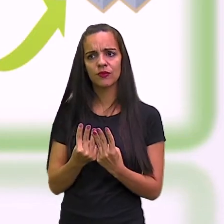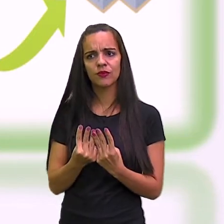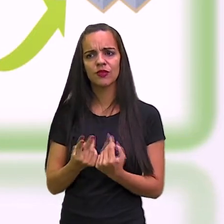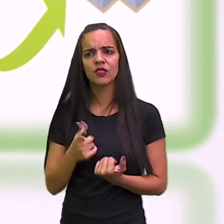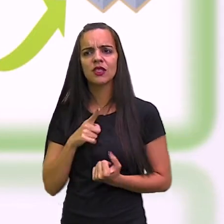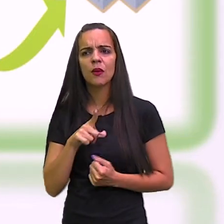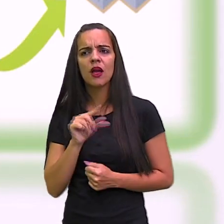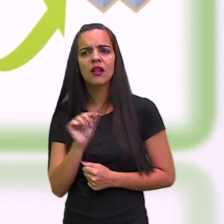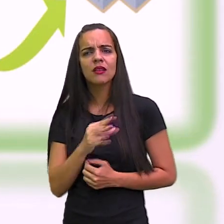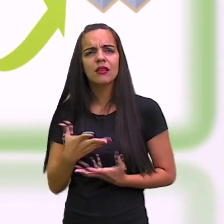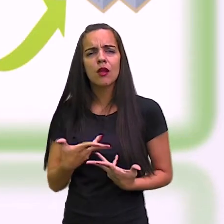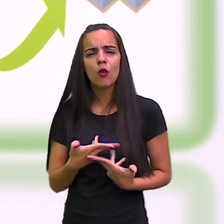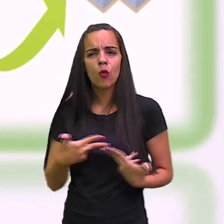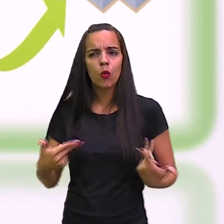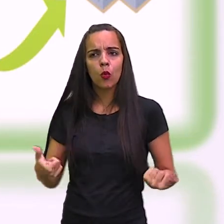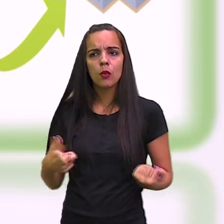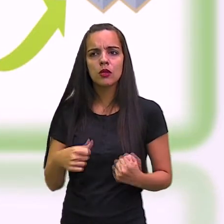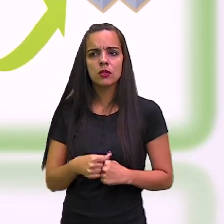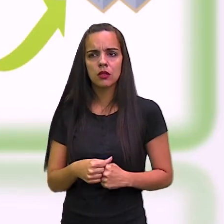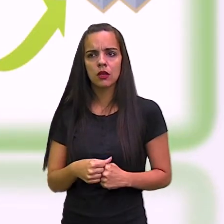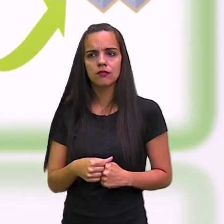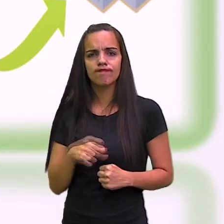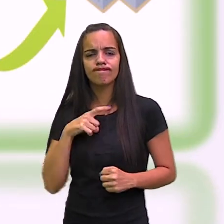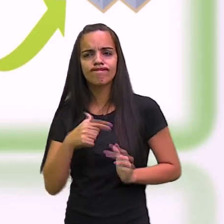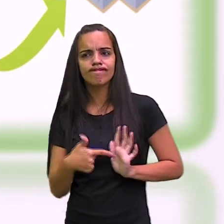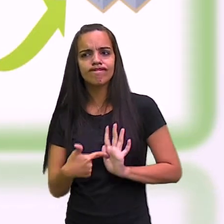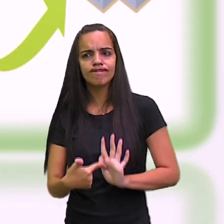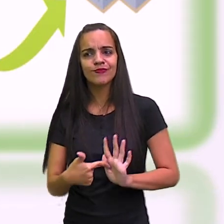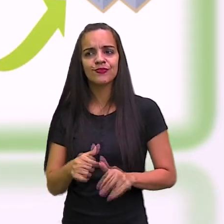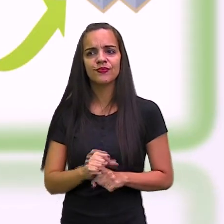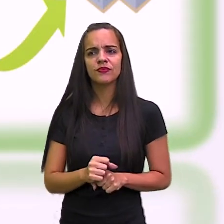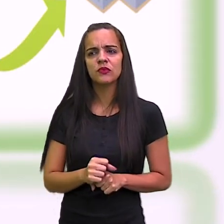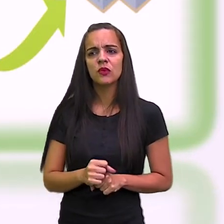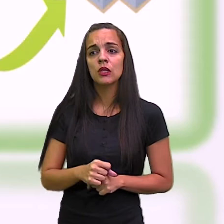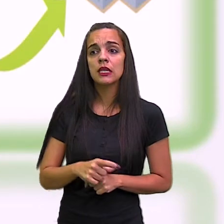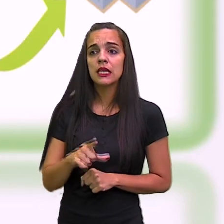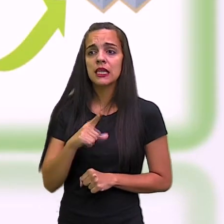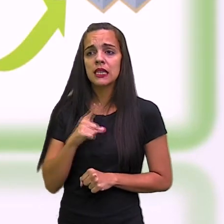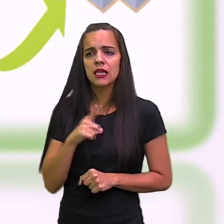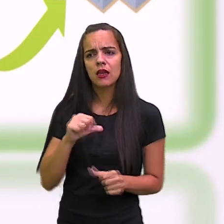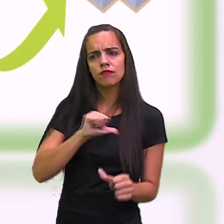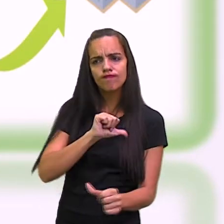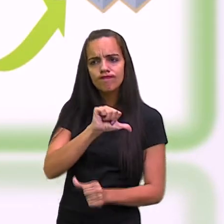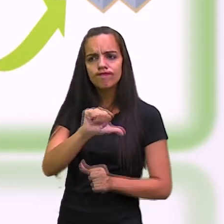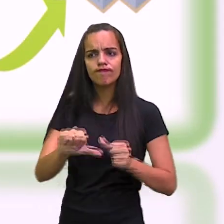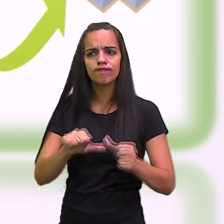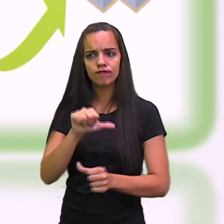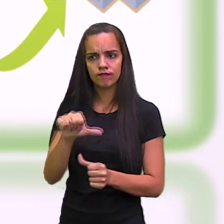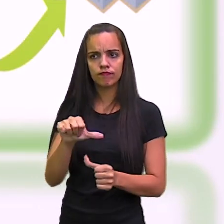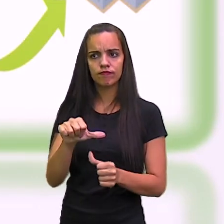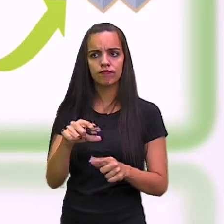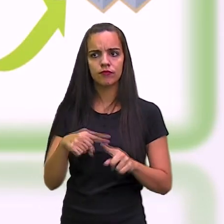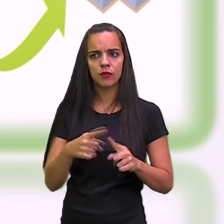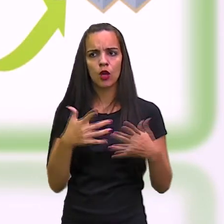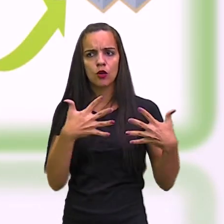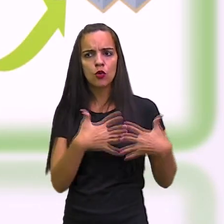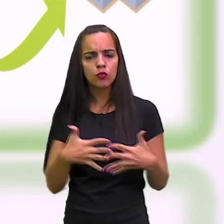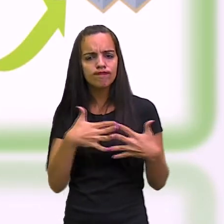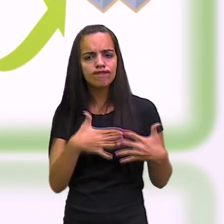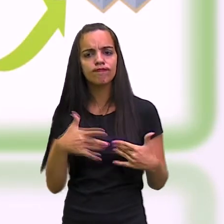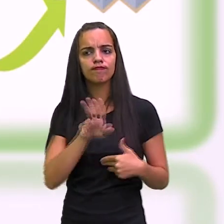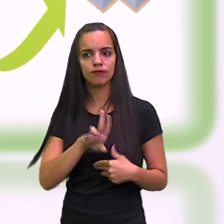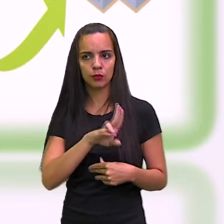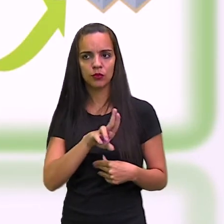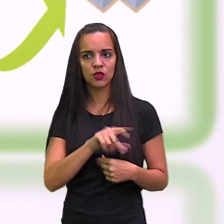uma condição de ser fácil de armazenar. A conversão e o transporte também vai ser bem